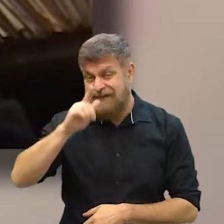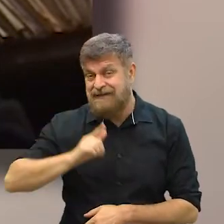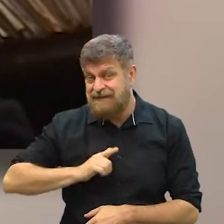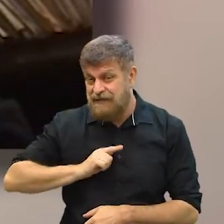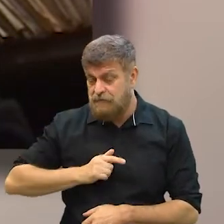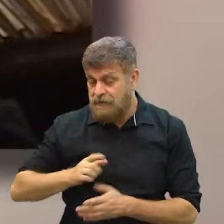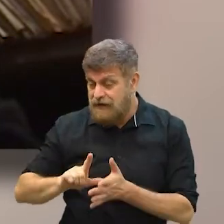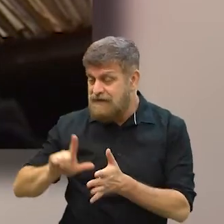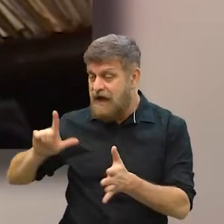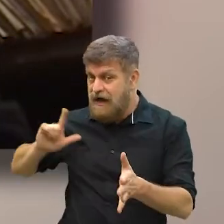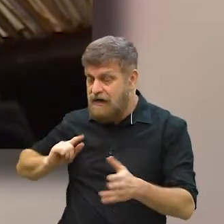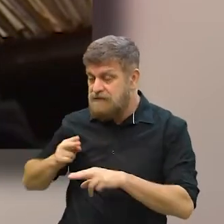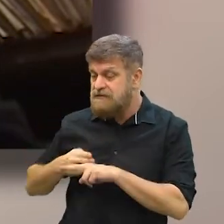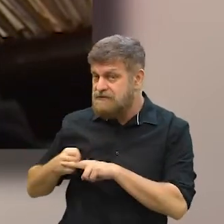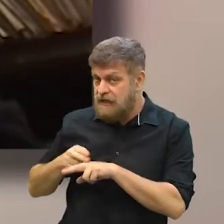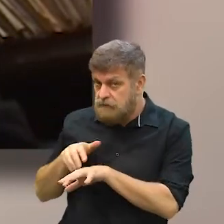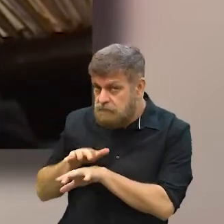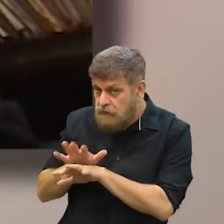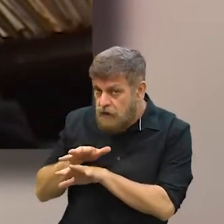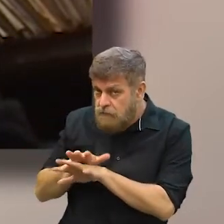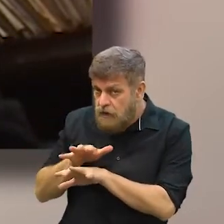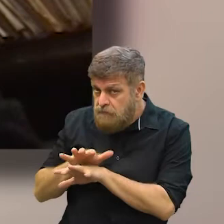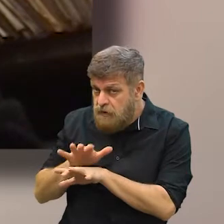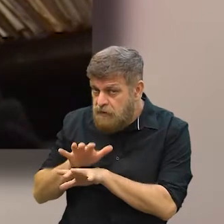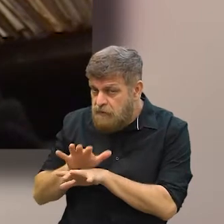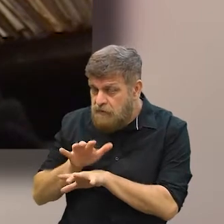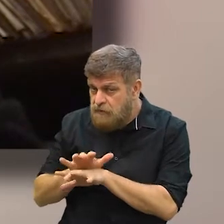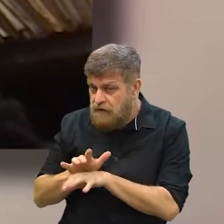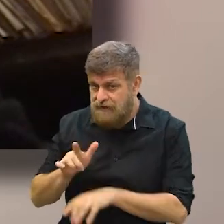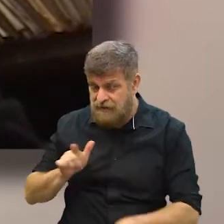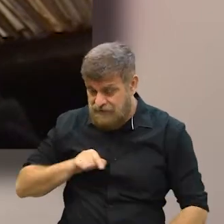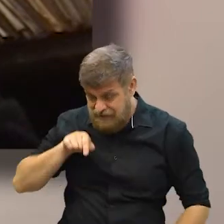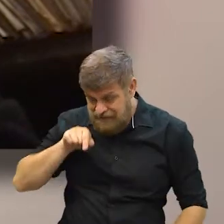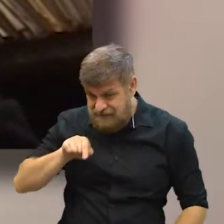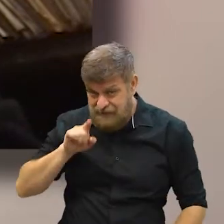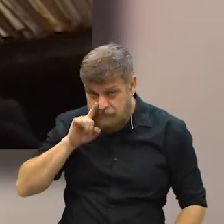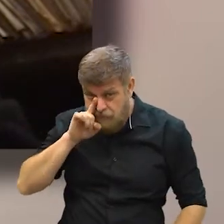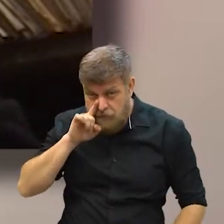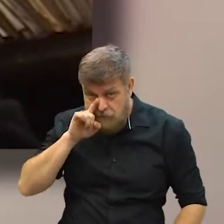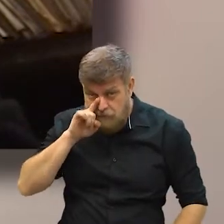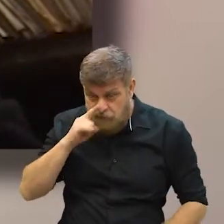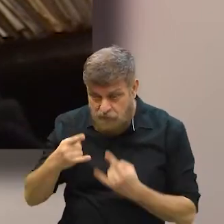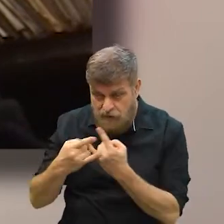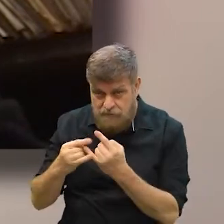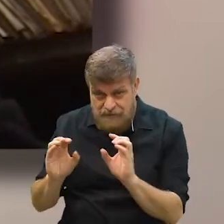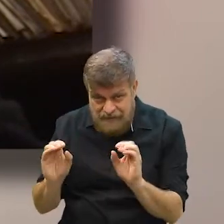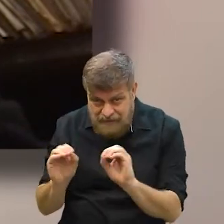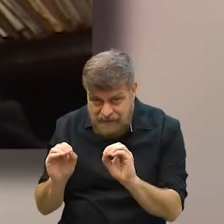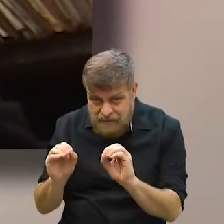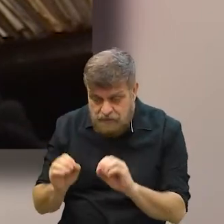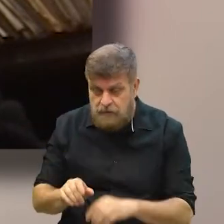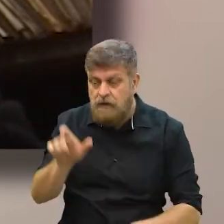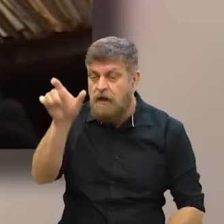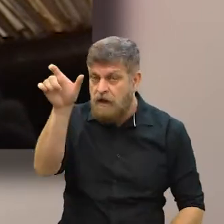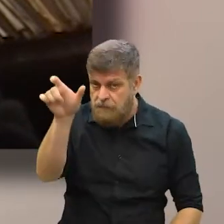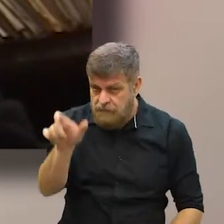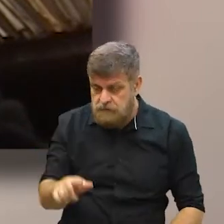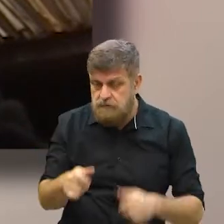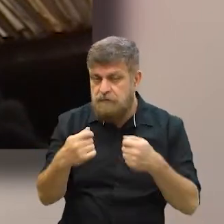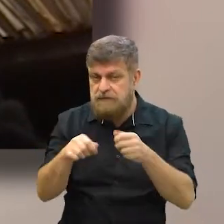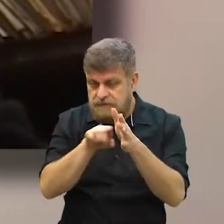história, de risco de transmissão sexual, exposição sexual, ela deve ser